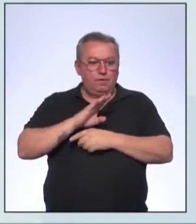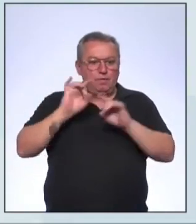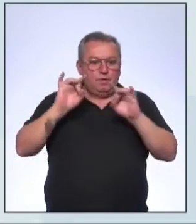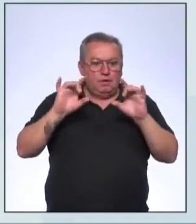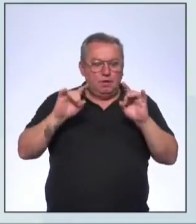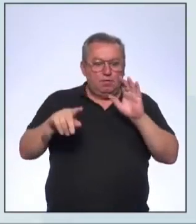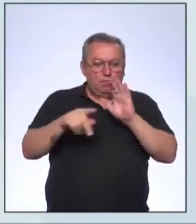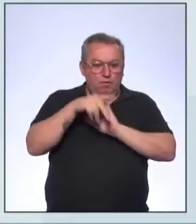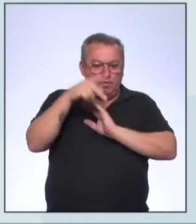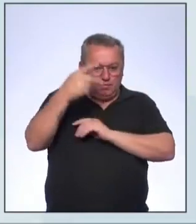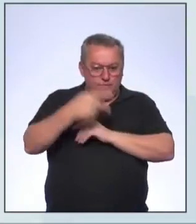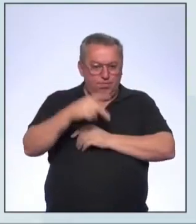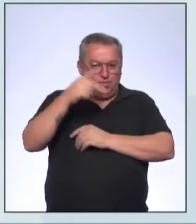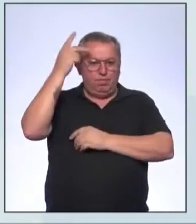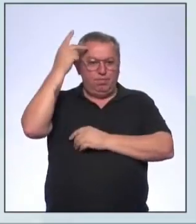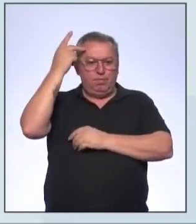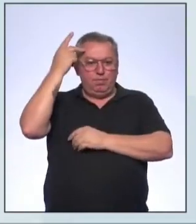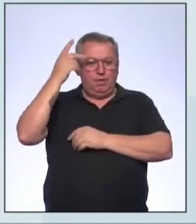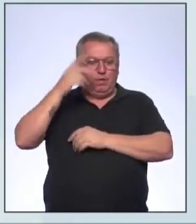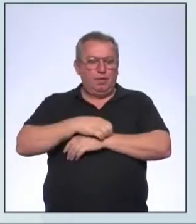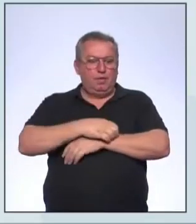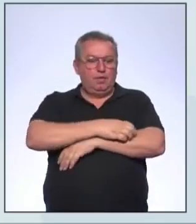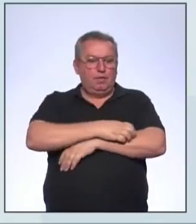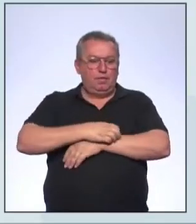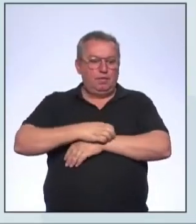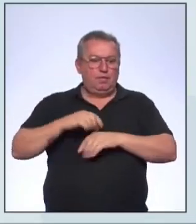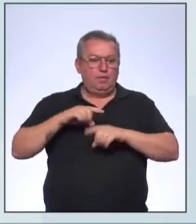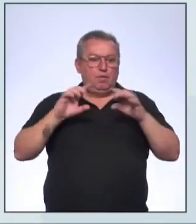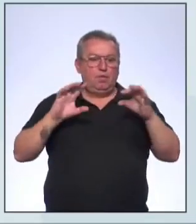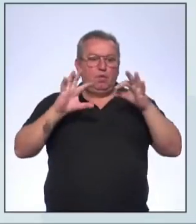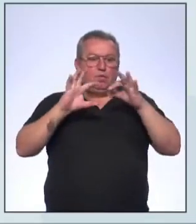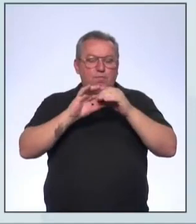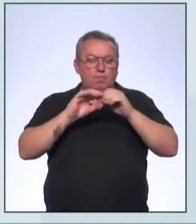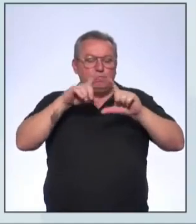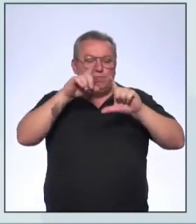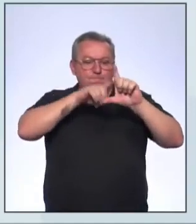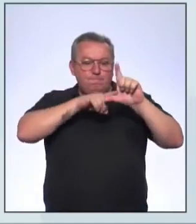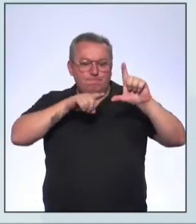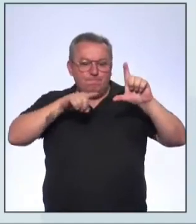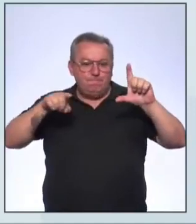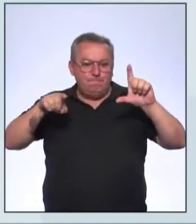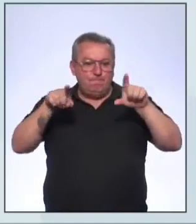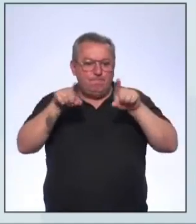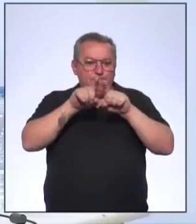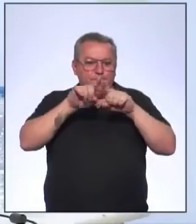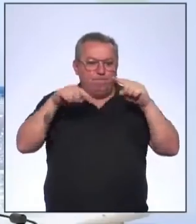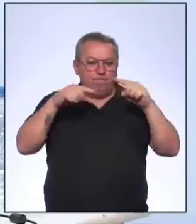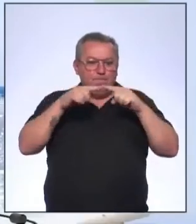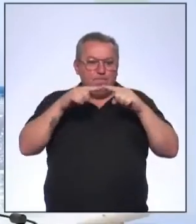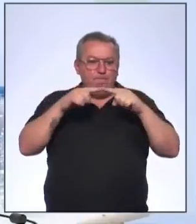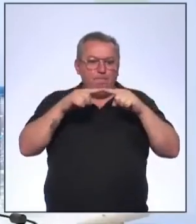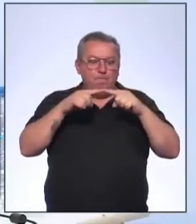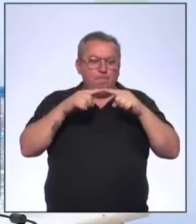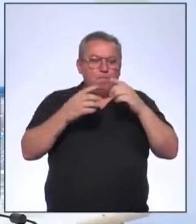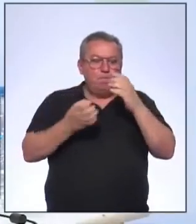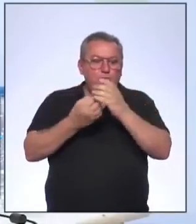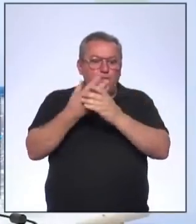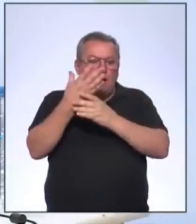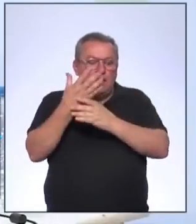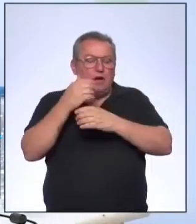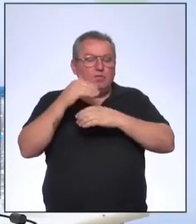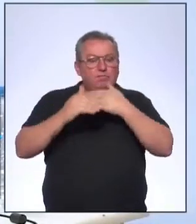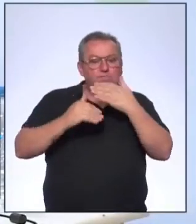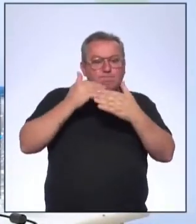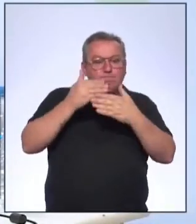em especial no estado de São Paulo. A unidade temática é conexões e escalas, e objeto de conhecimento é a formação